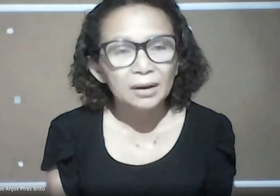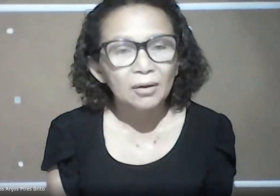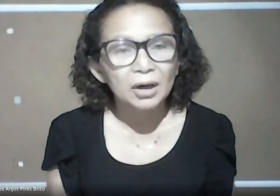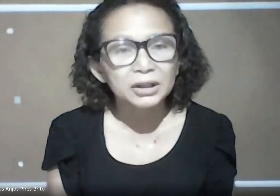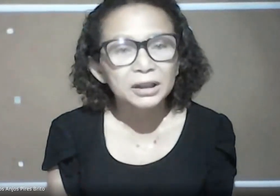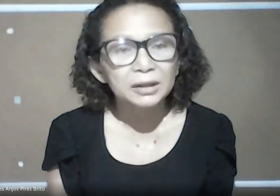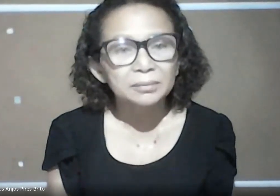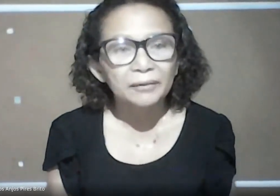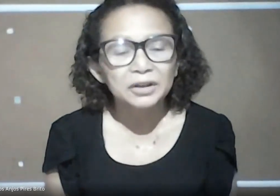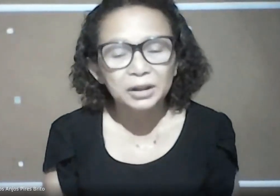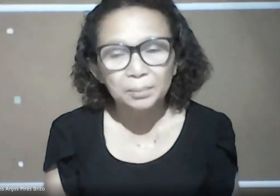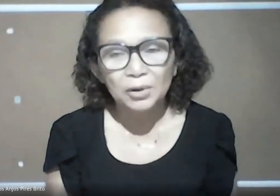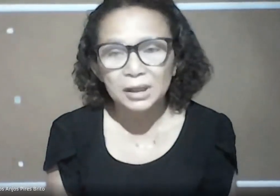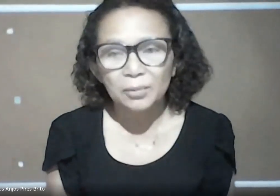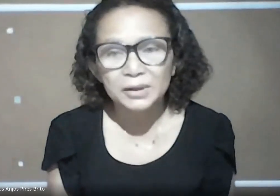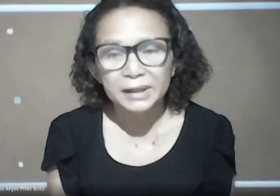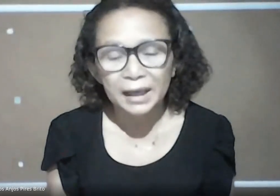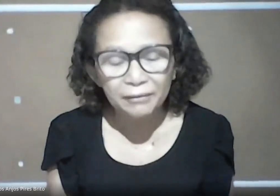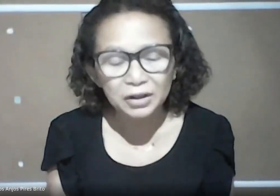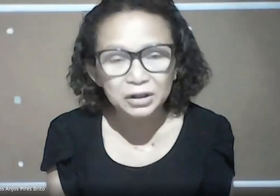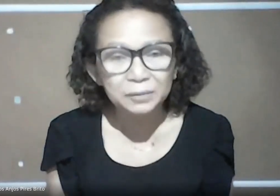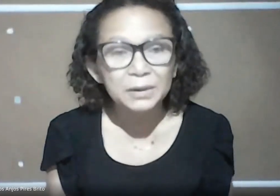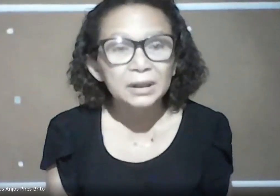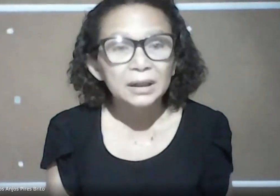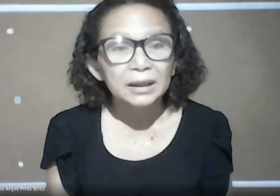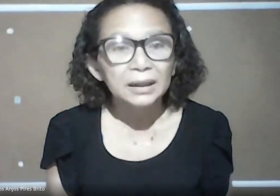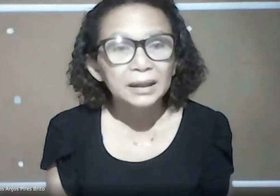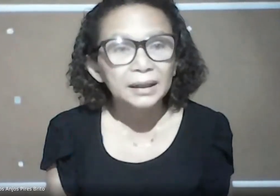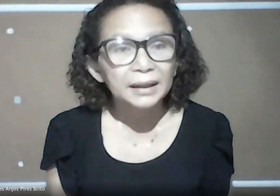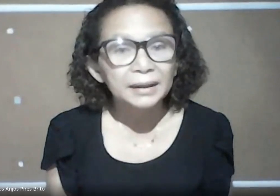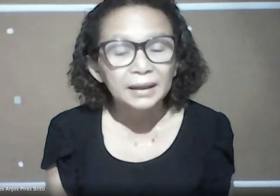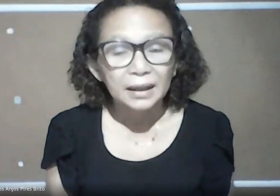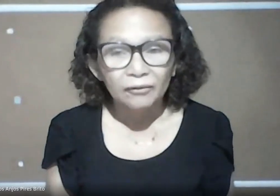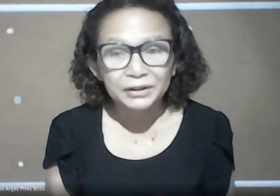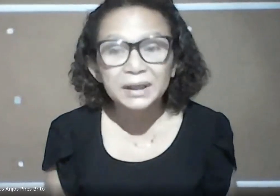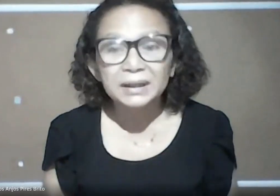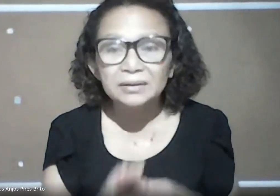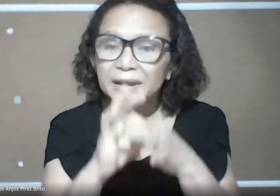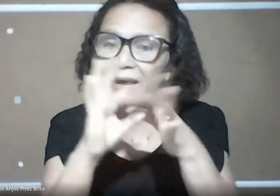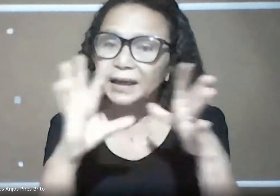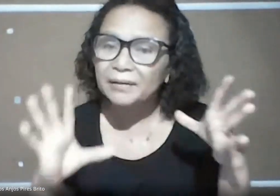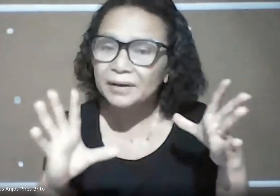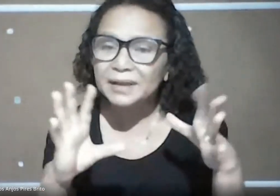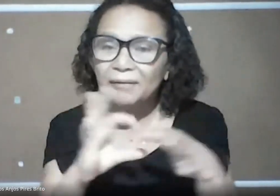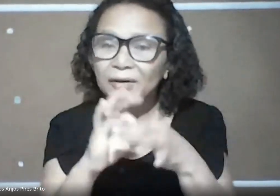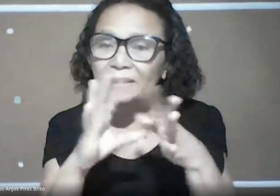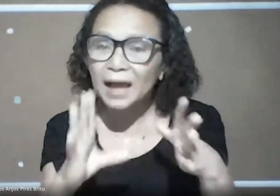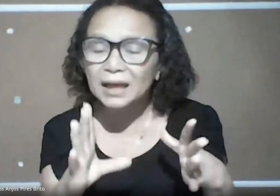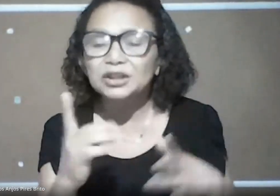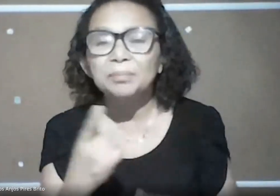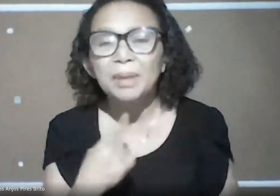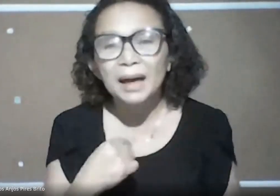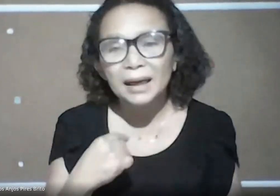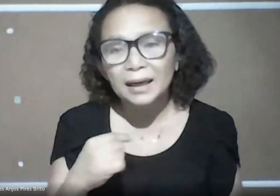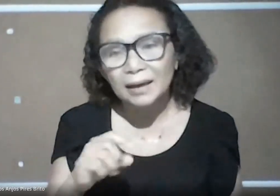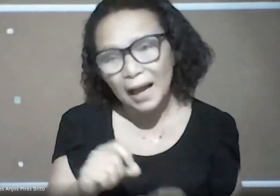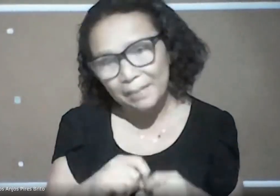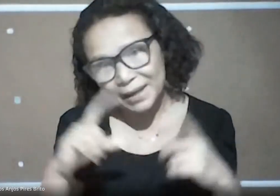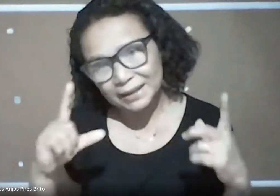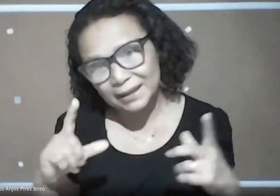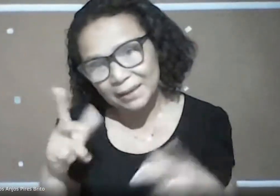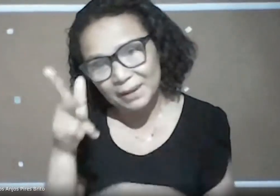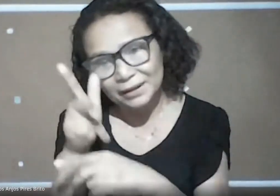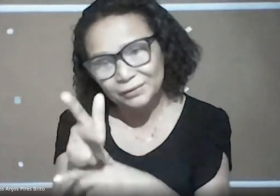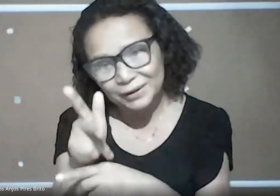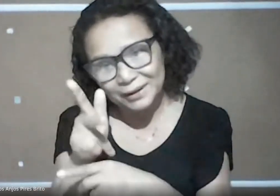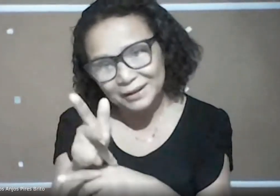coordenação pedagógica, a fim de que possa depois ser revista. E sintam-se livres, à vontade, para